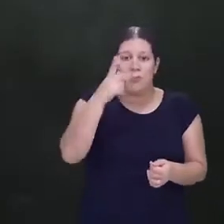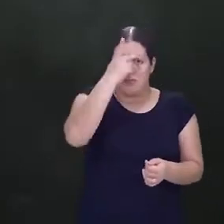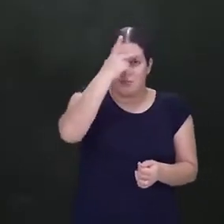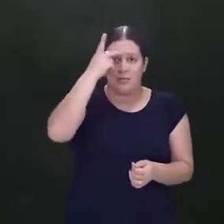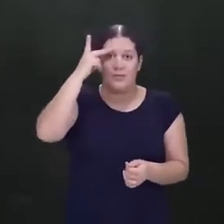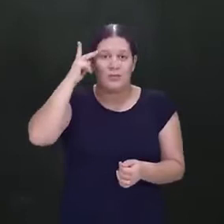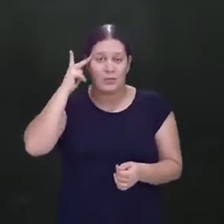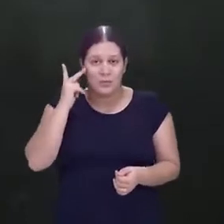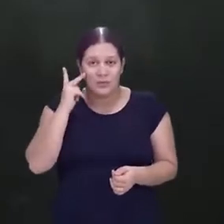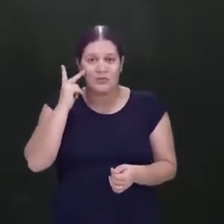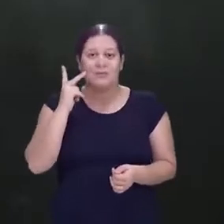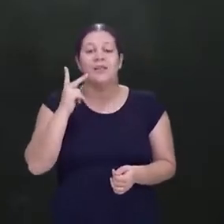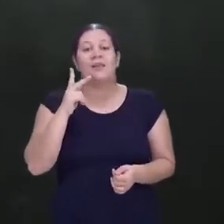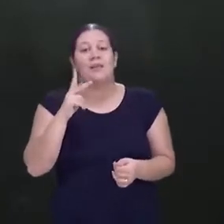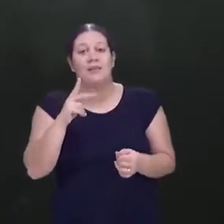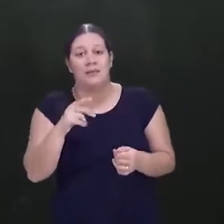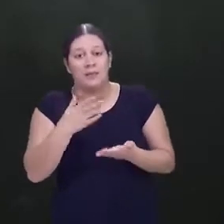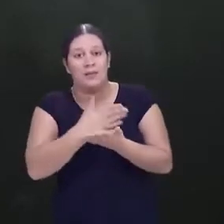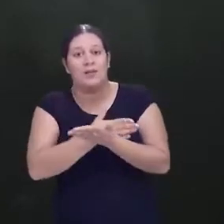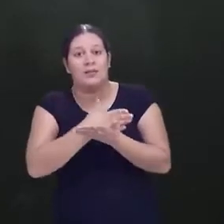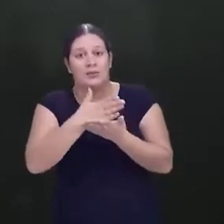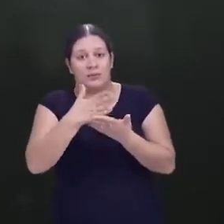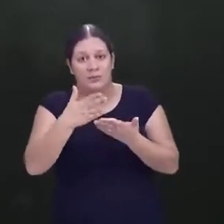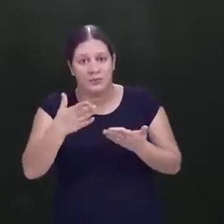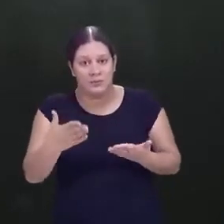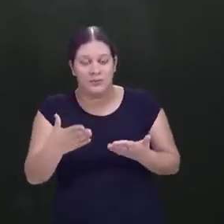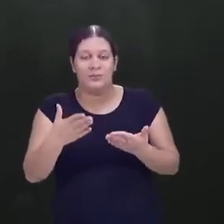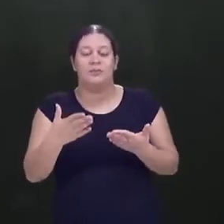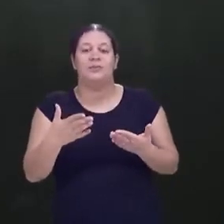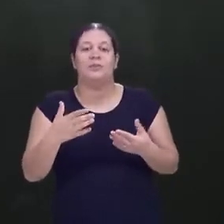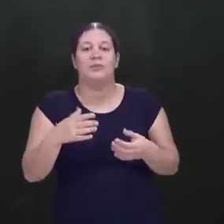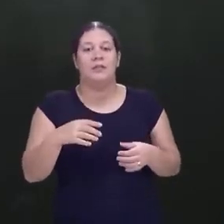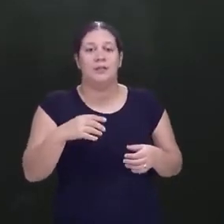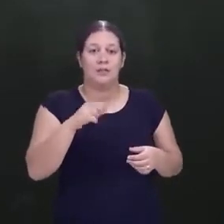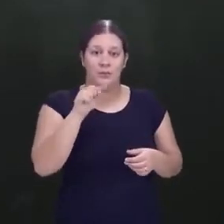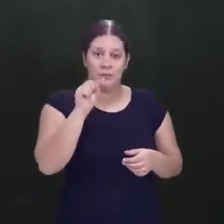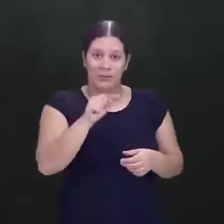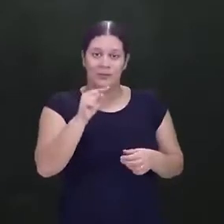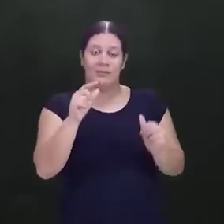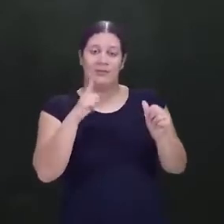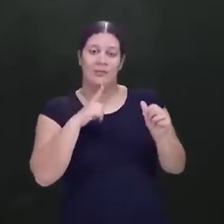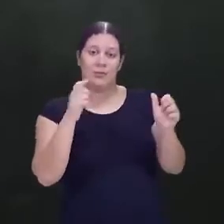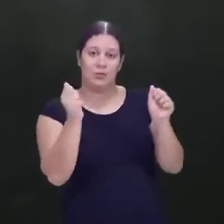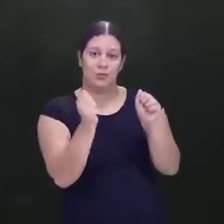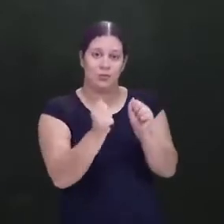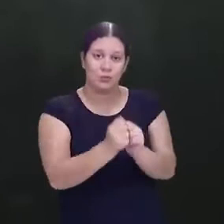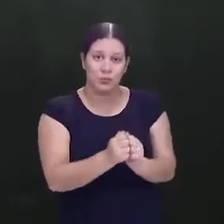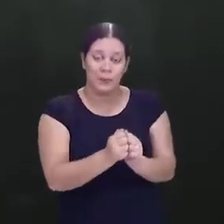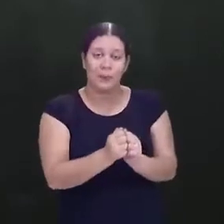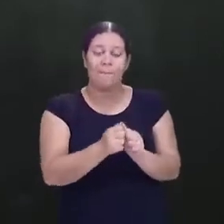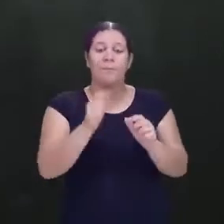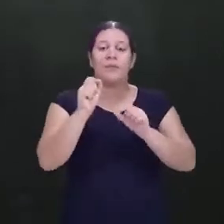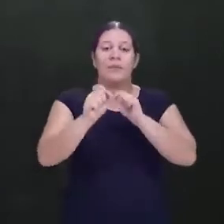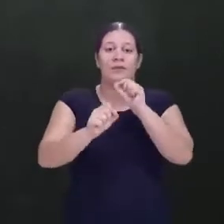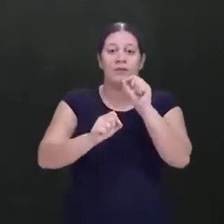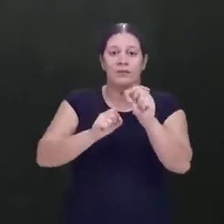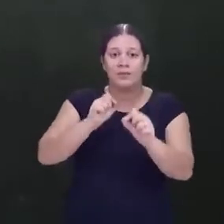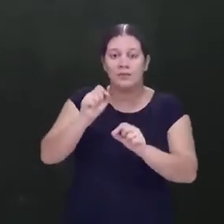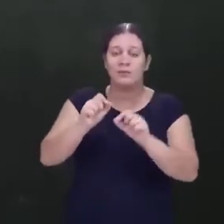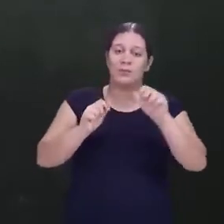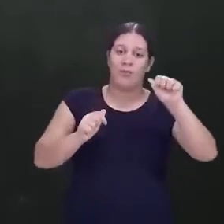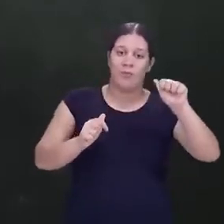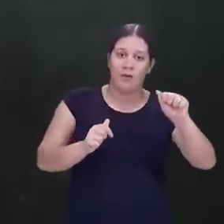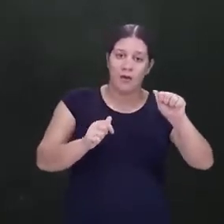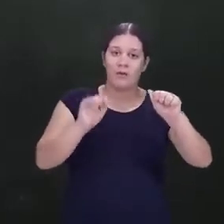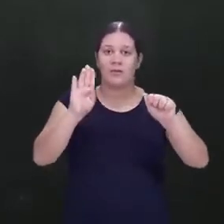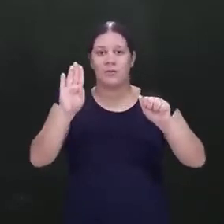reagir, é aquela galera que está inicialmente ali, as substâncias que estão inicialmente ali juntas, e que tenho aqui o meu A